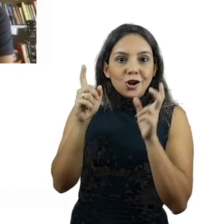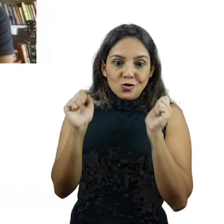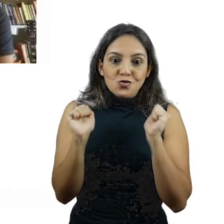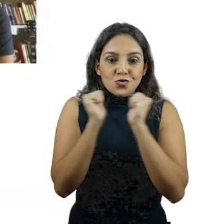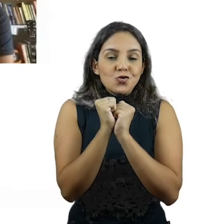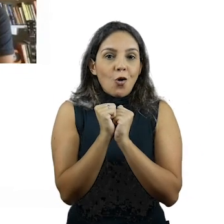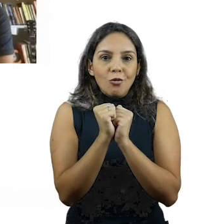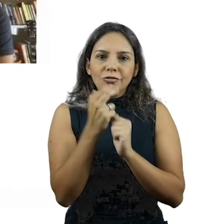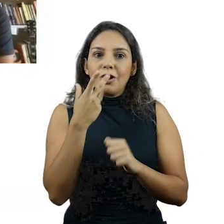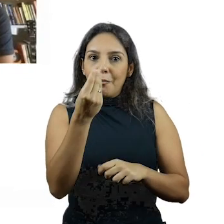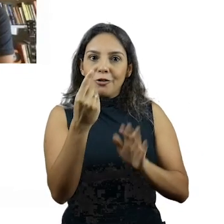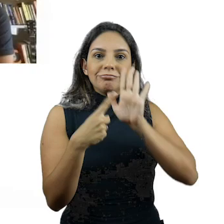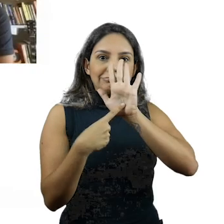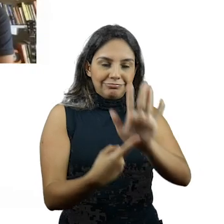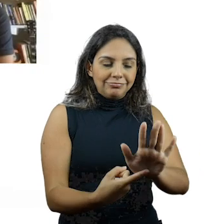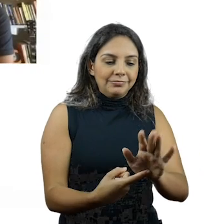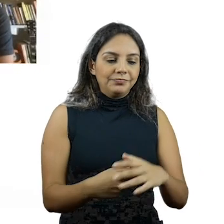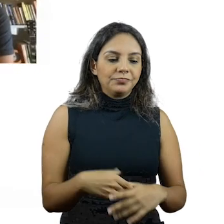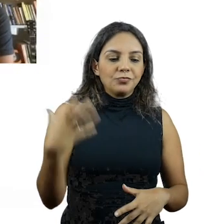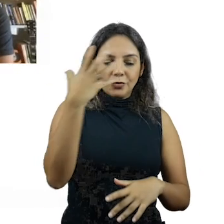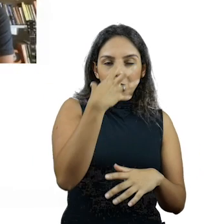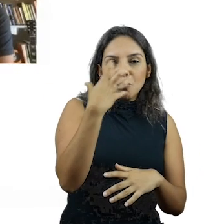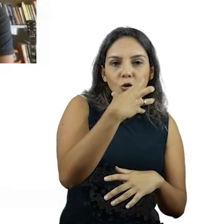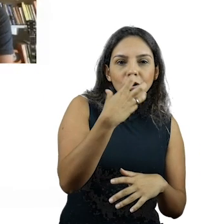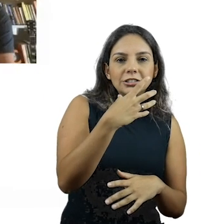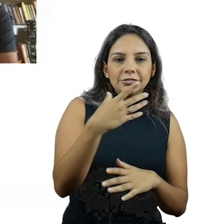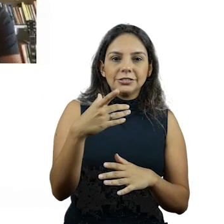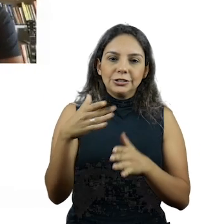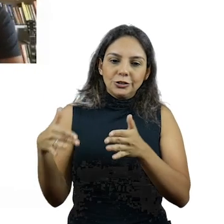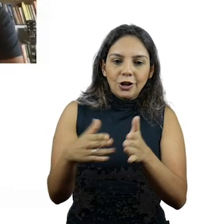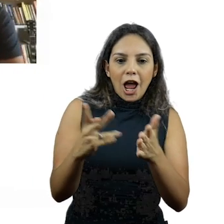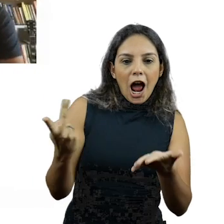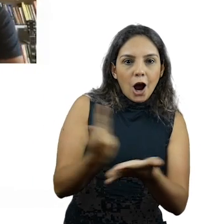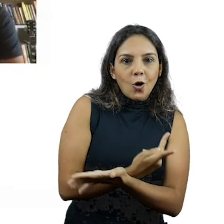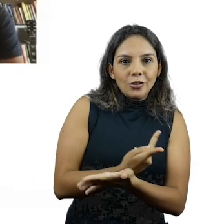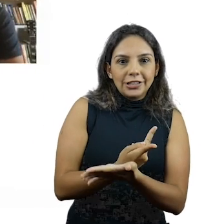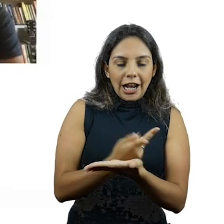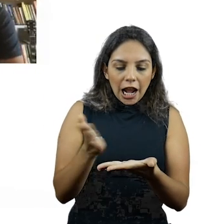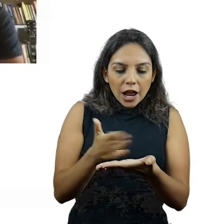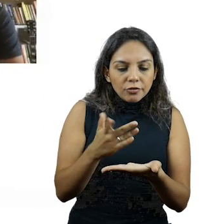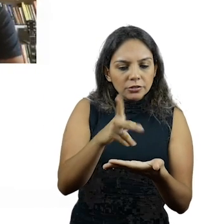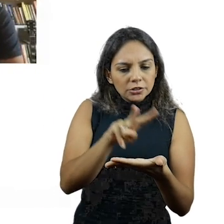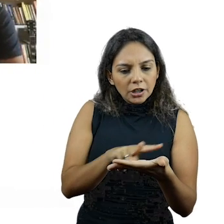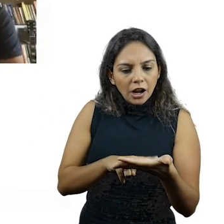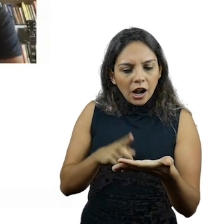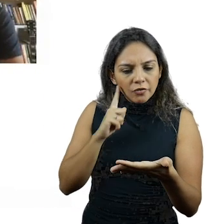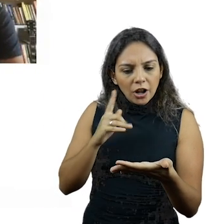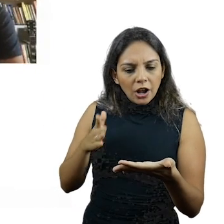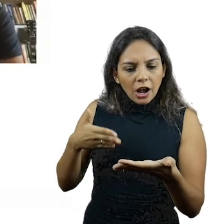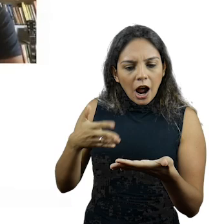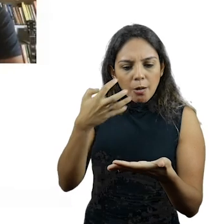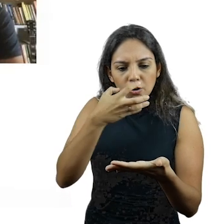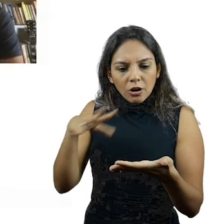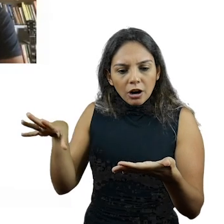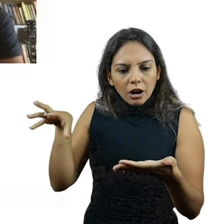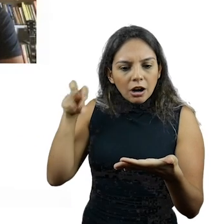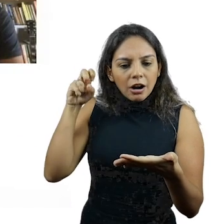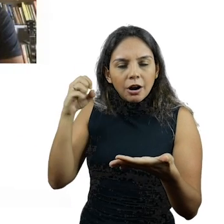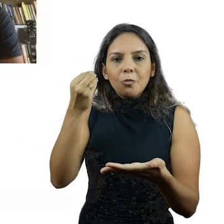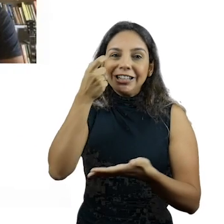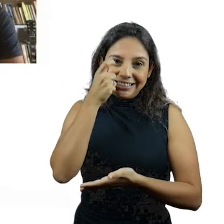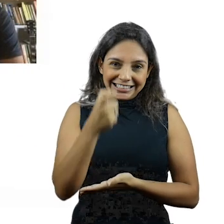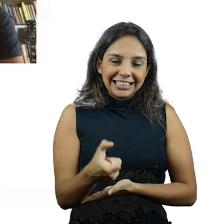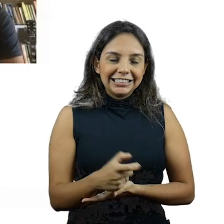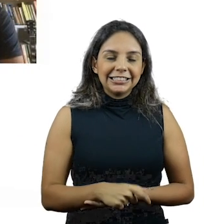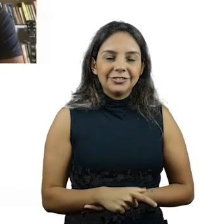dica das músicas que acontecem durante um livro ou que te inspiraram. E é muito interessante isso, que tem escritores